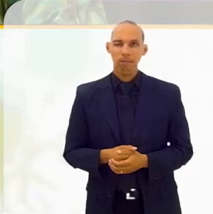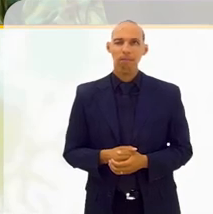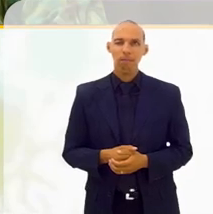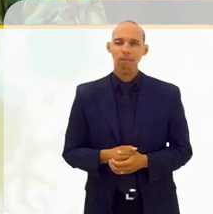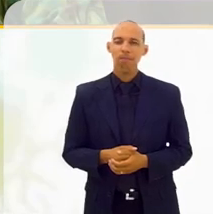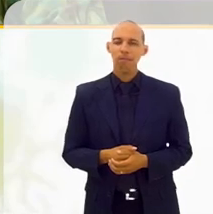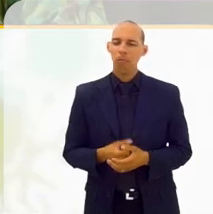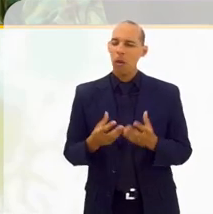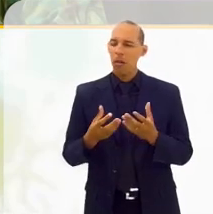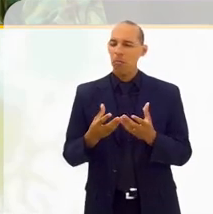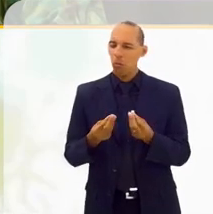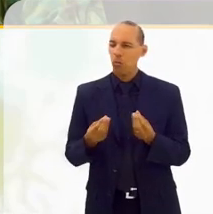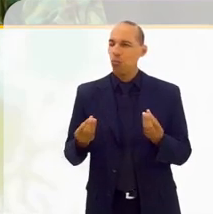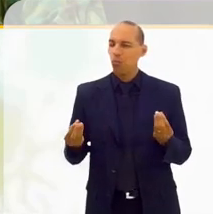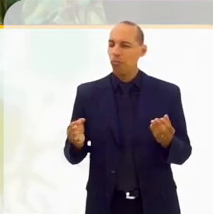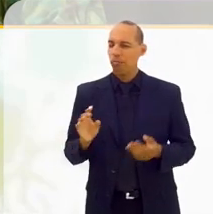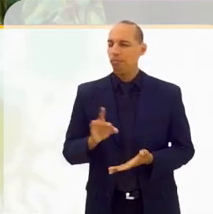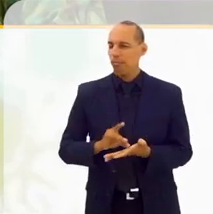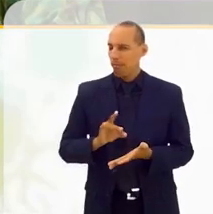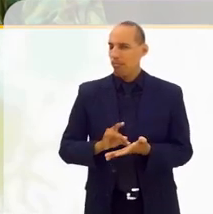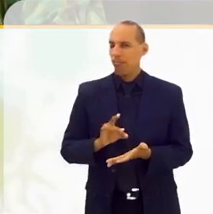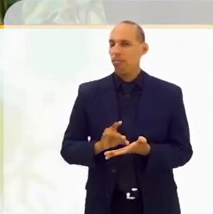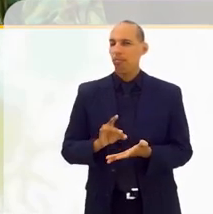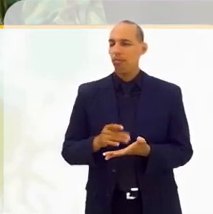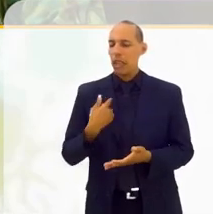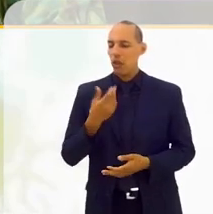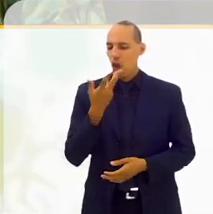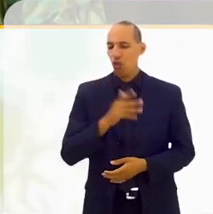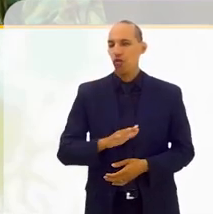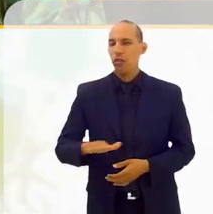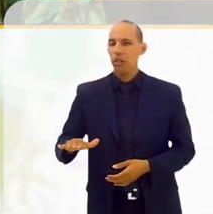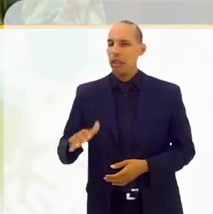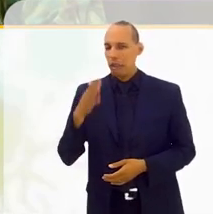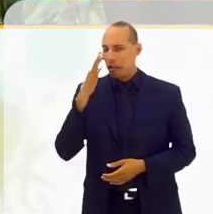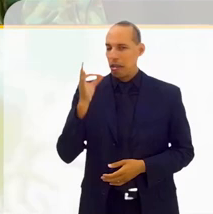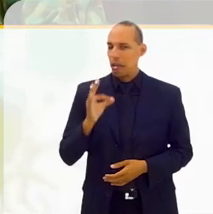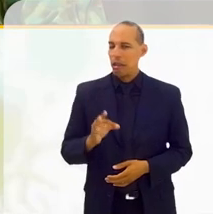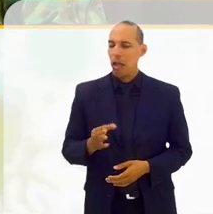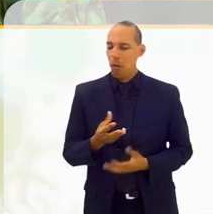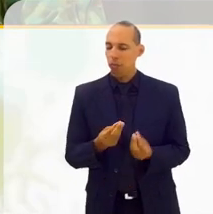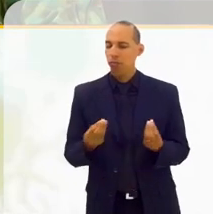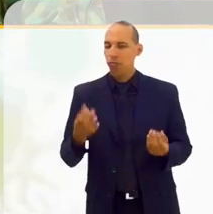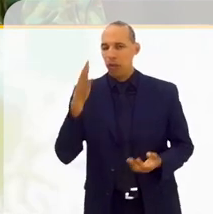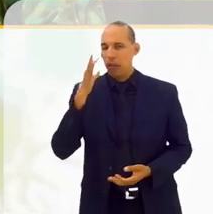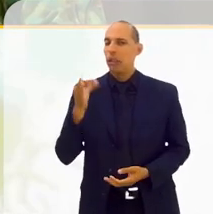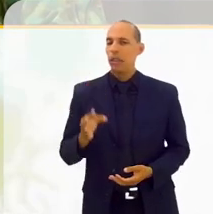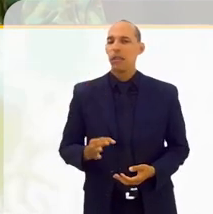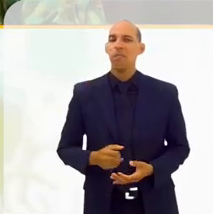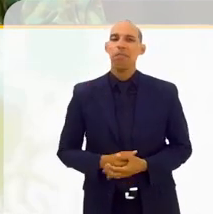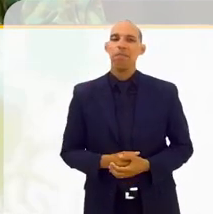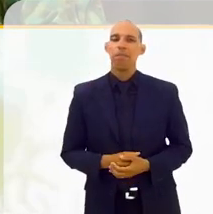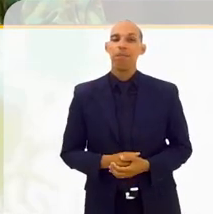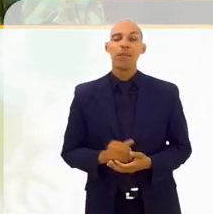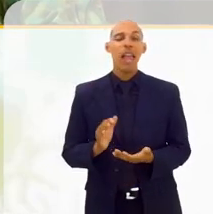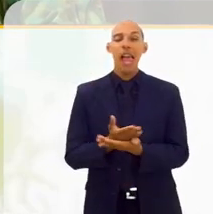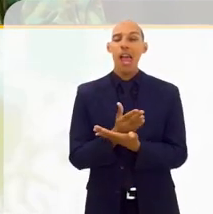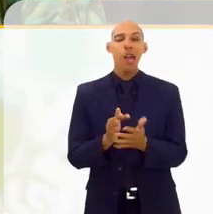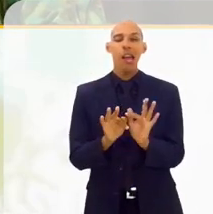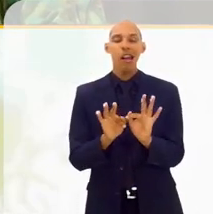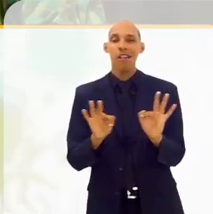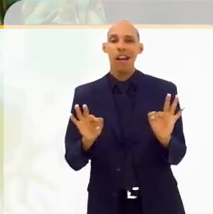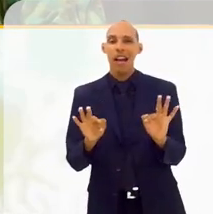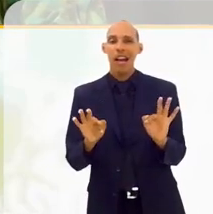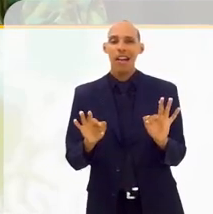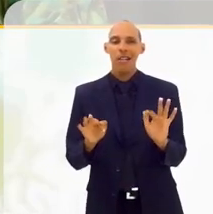de uma parte considerável quando era criança tinha uma parte considerável uma parte considerável tem